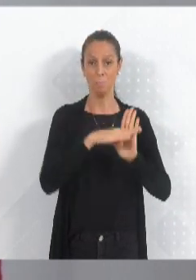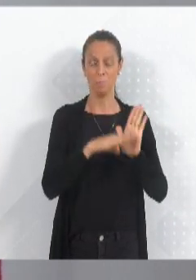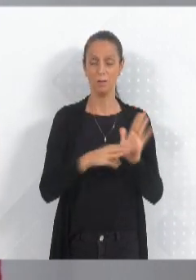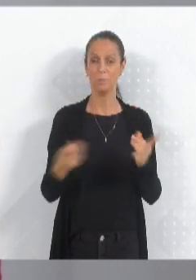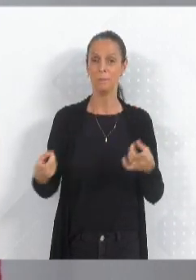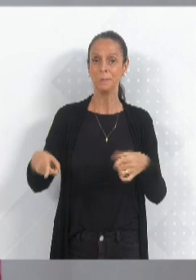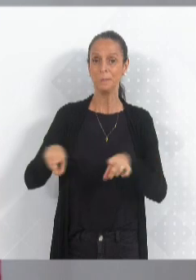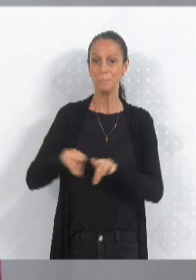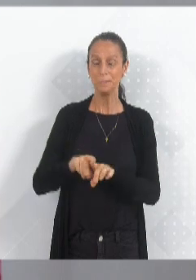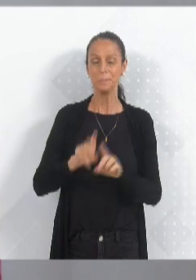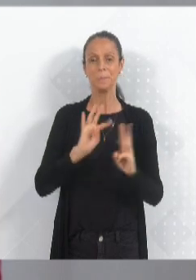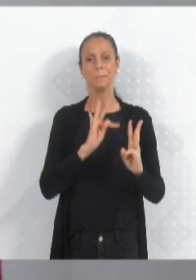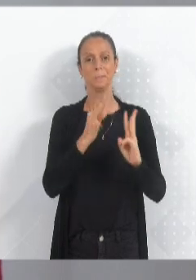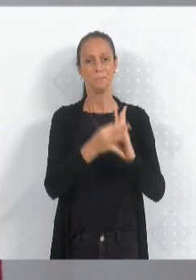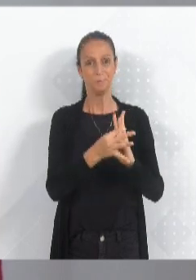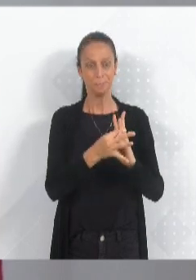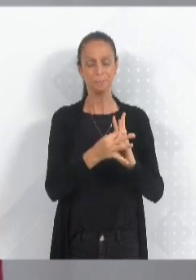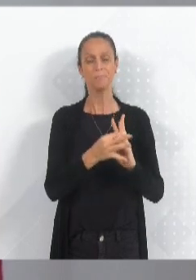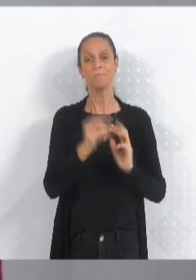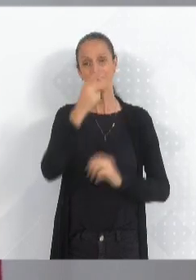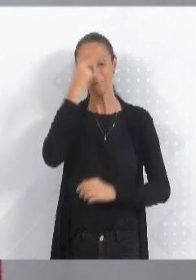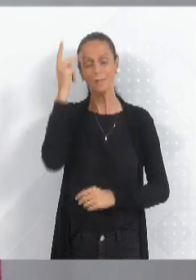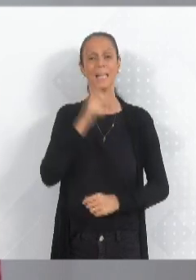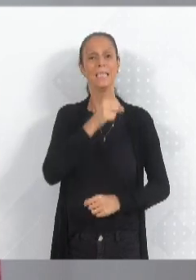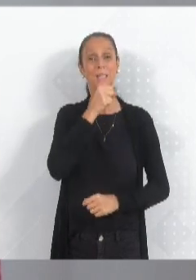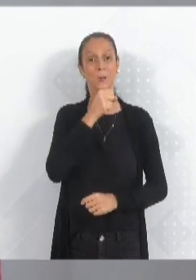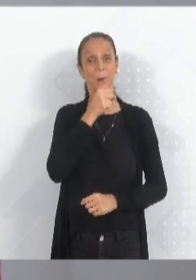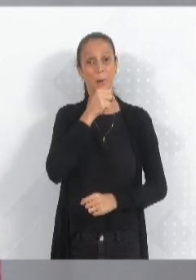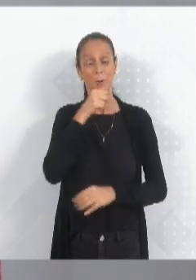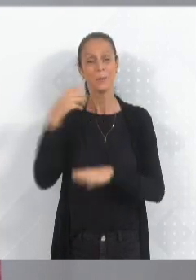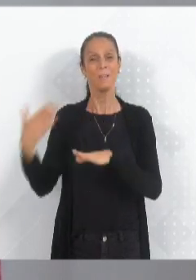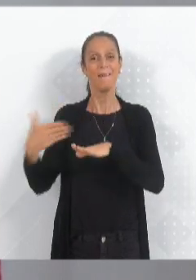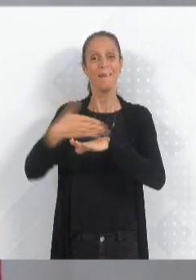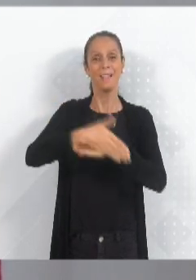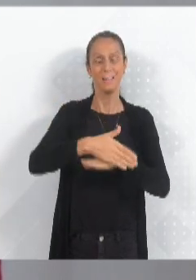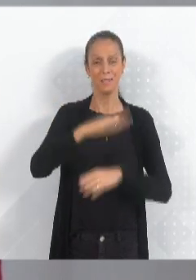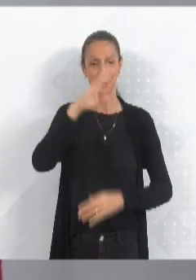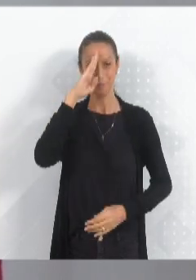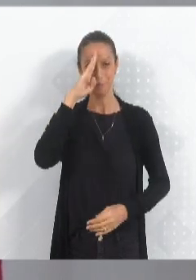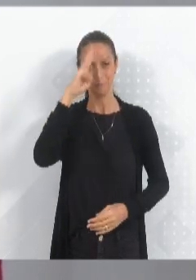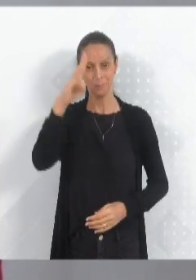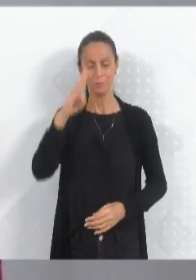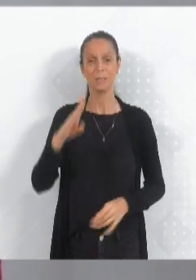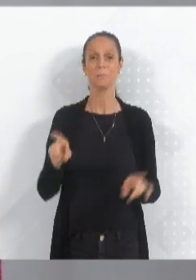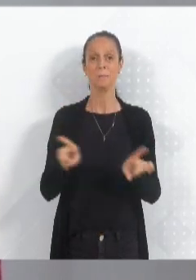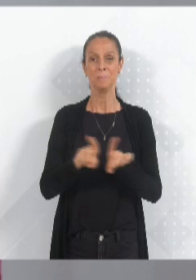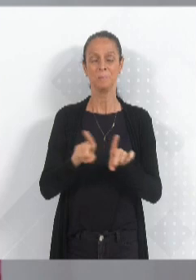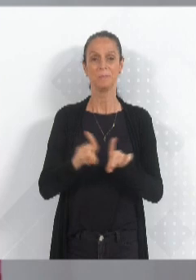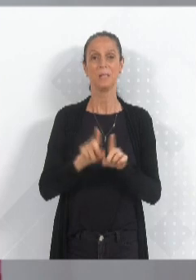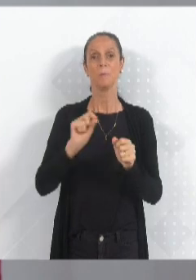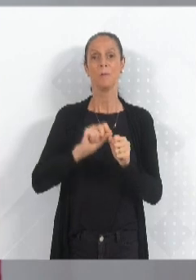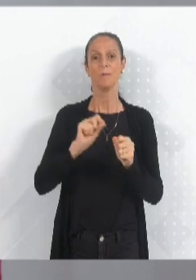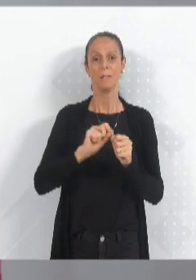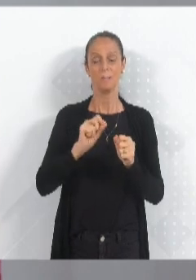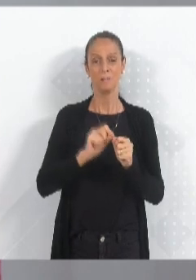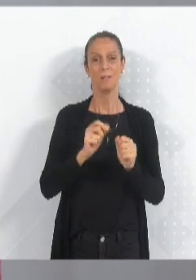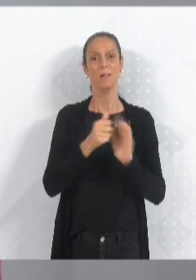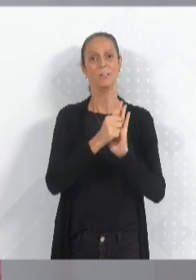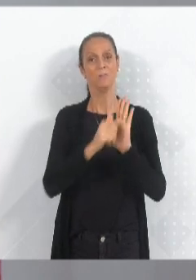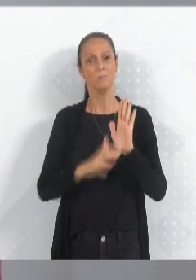é o pró-família nós recebemos pessoas idosas dentro do batalhão para realizar eh atividades